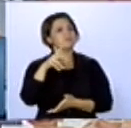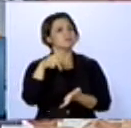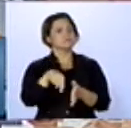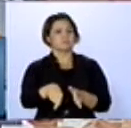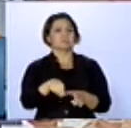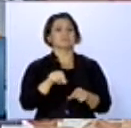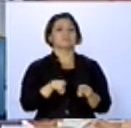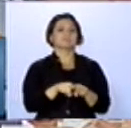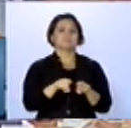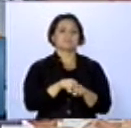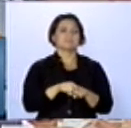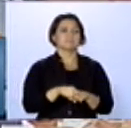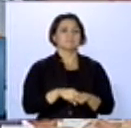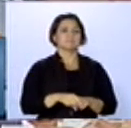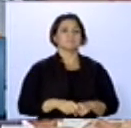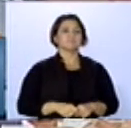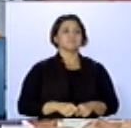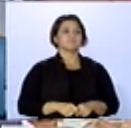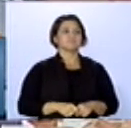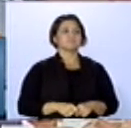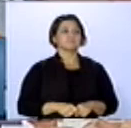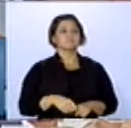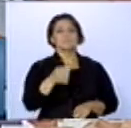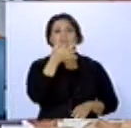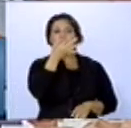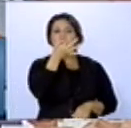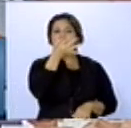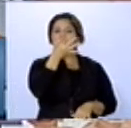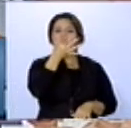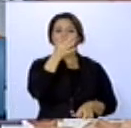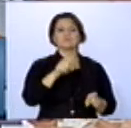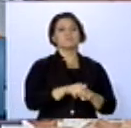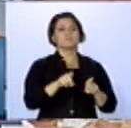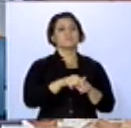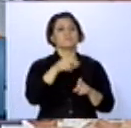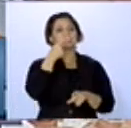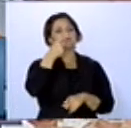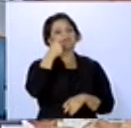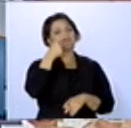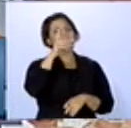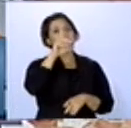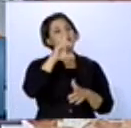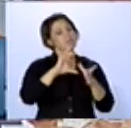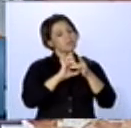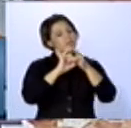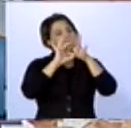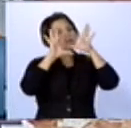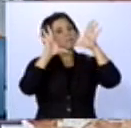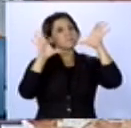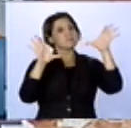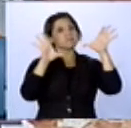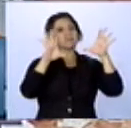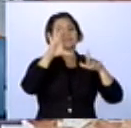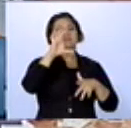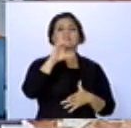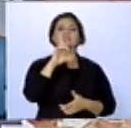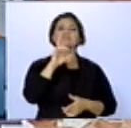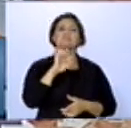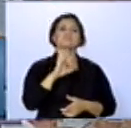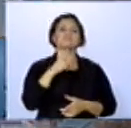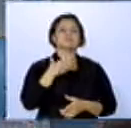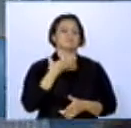que é o argumento liberal de liberdade de expressão quando alguém doa